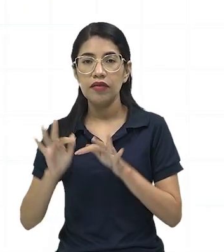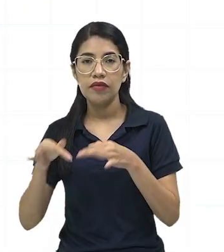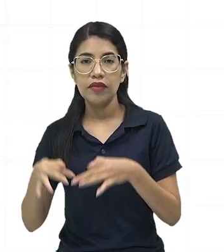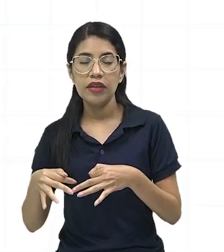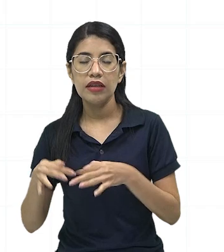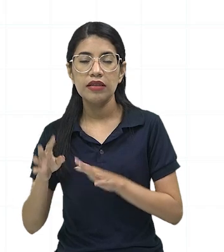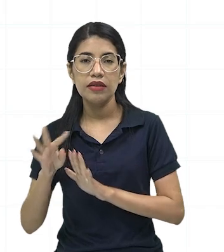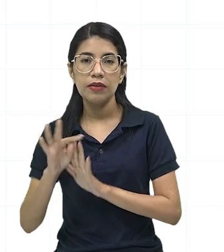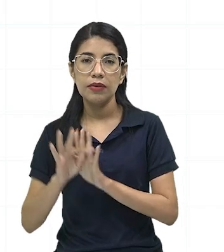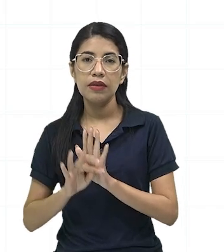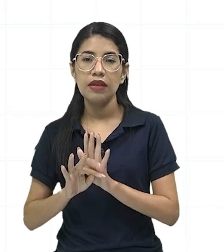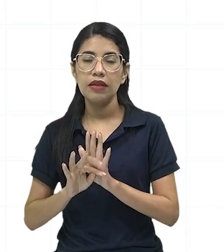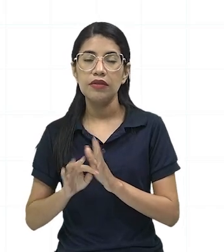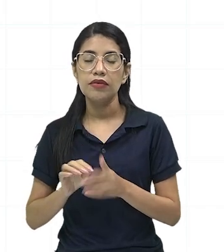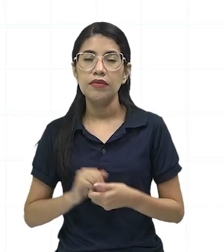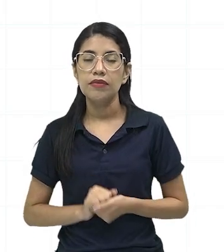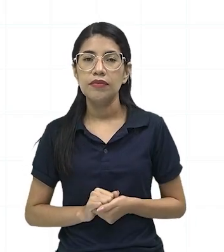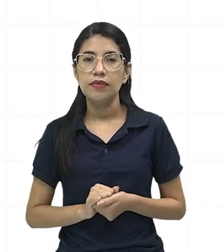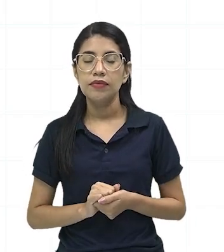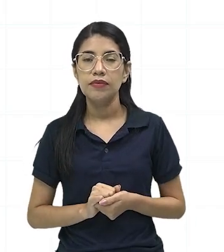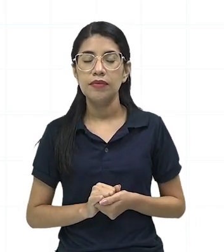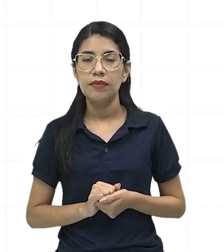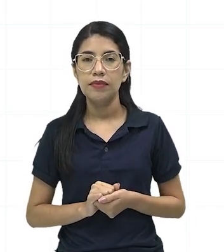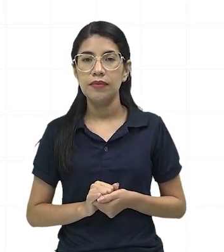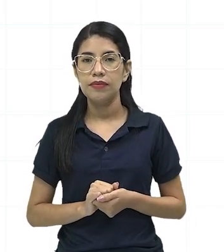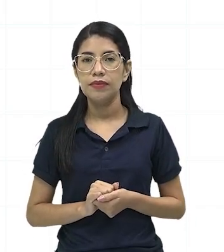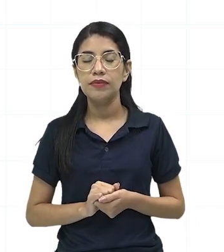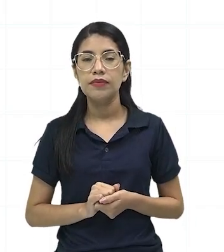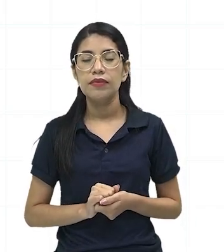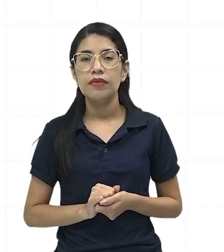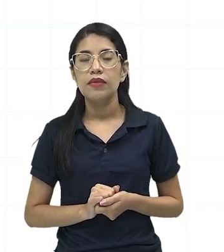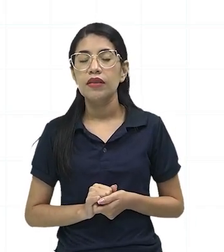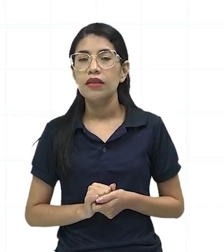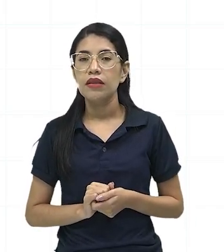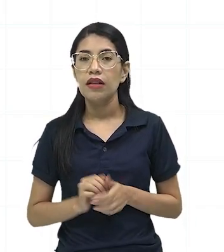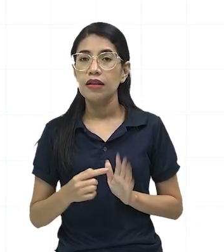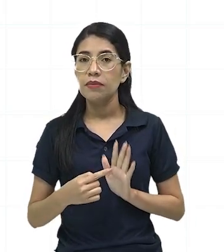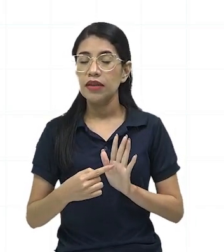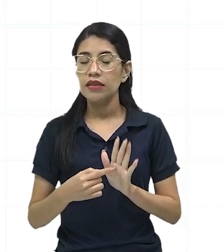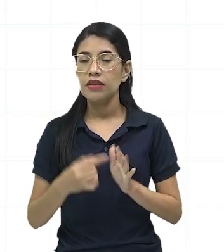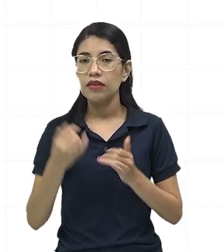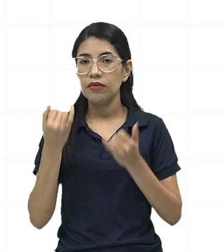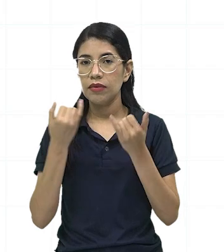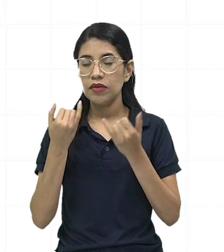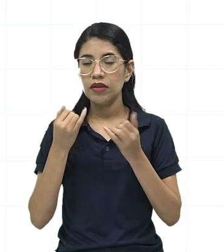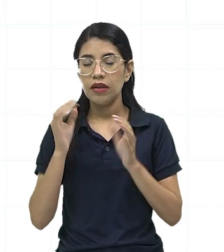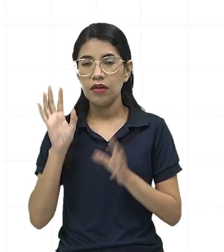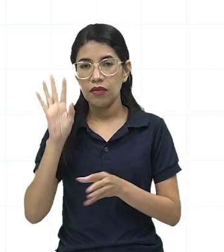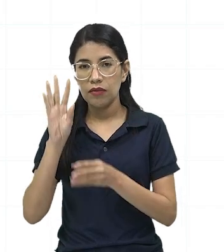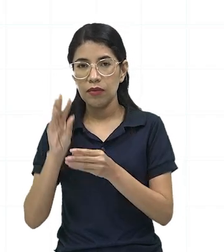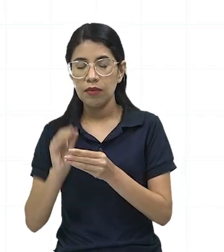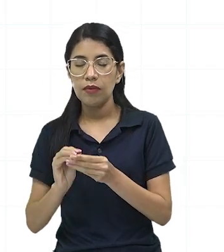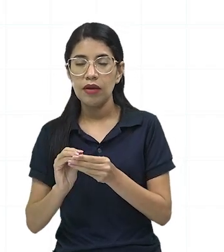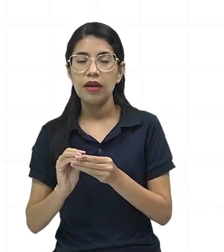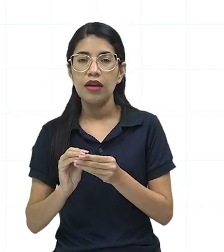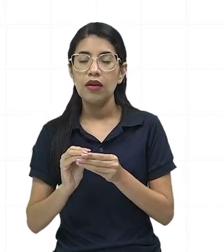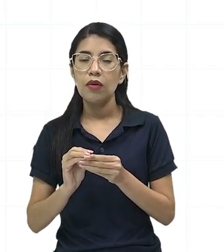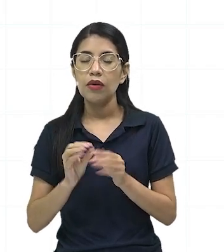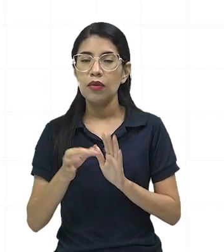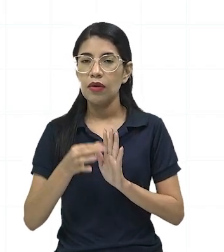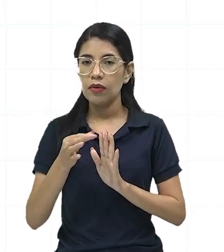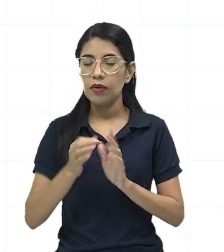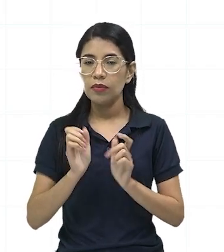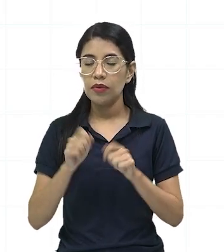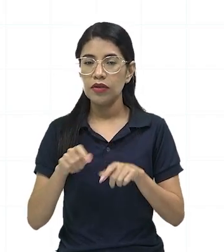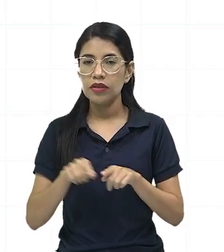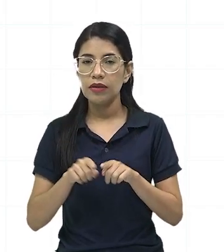Olha lá a nossa chave para trancar a última peça do quebra-cabeça. Fornecendo um fechamento para a história ou argumento apresentado, pode